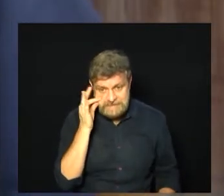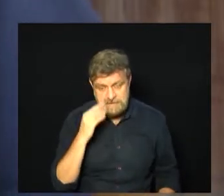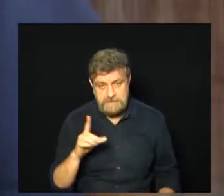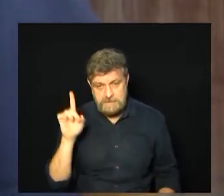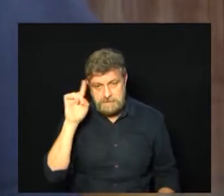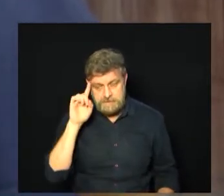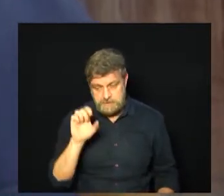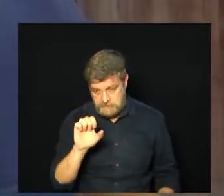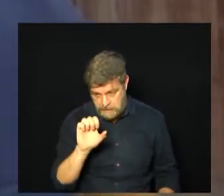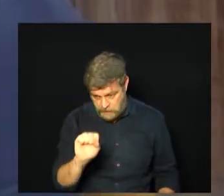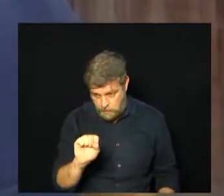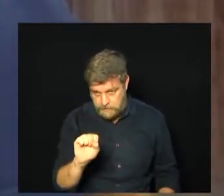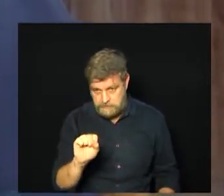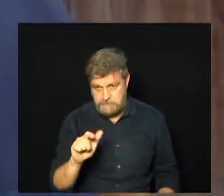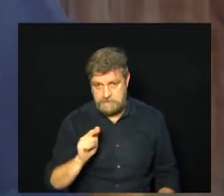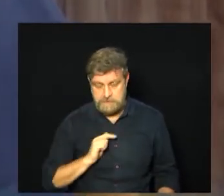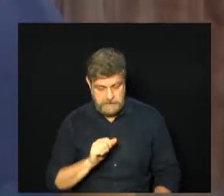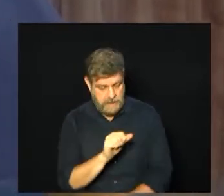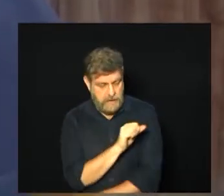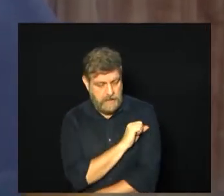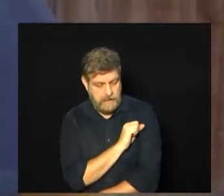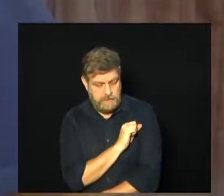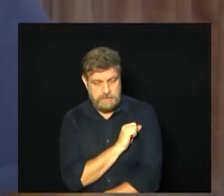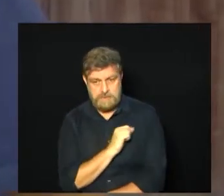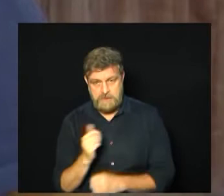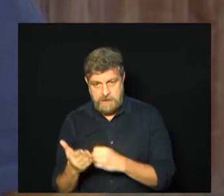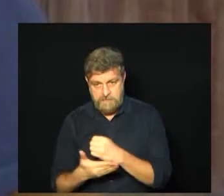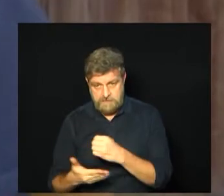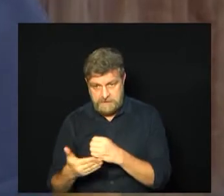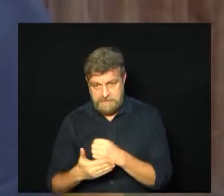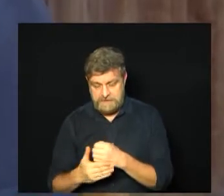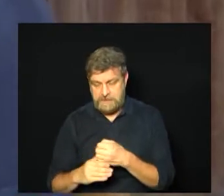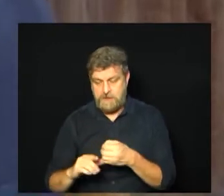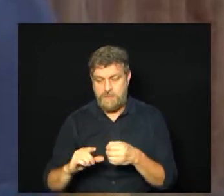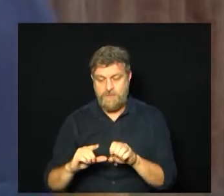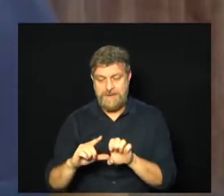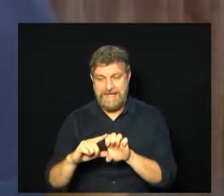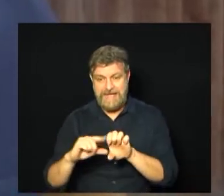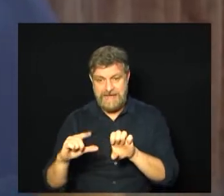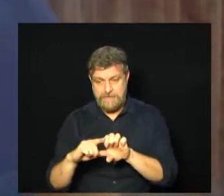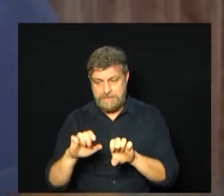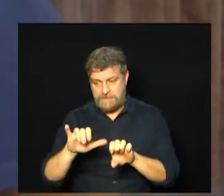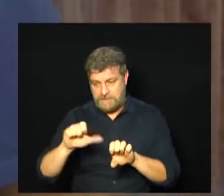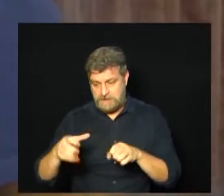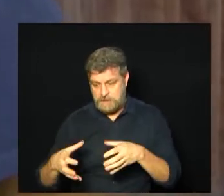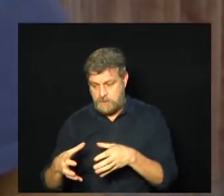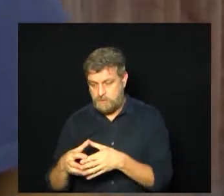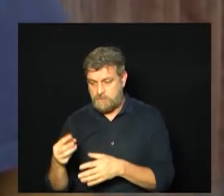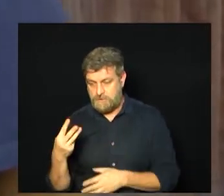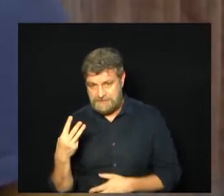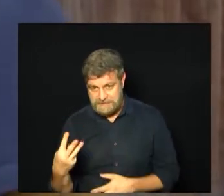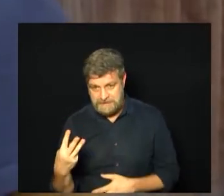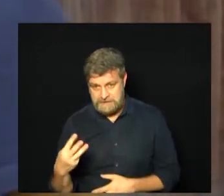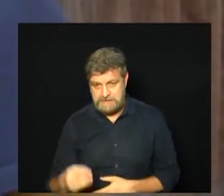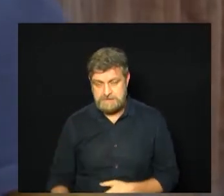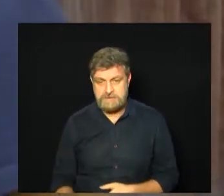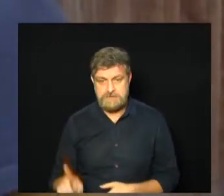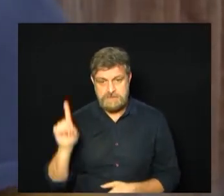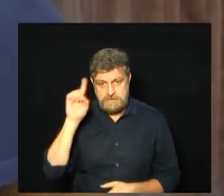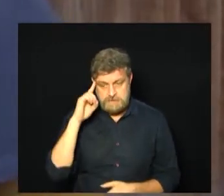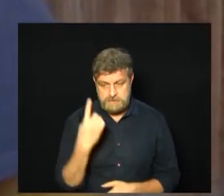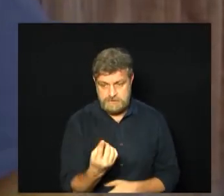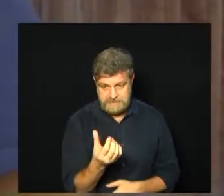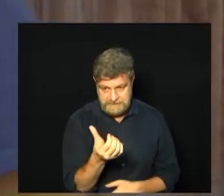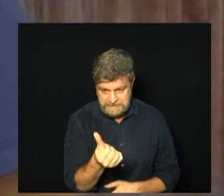dia 8, nós estamos aguardando os alunos do Ensino Fundamental e EJA e o agrupamento 3. No dia 16, nós